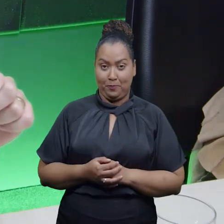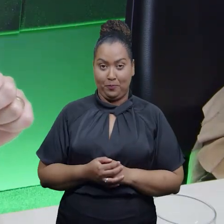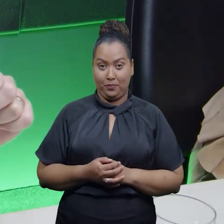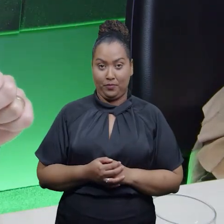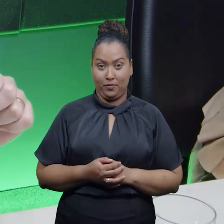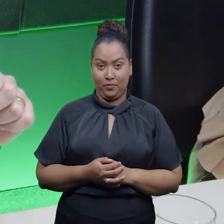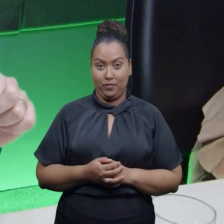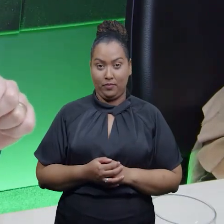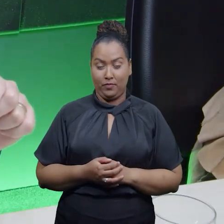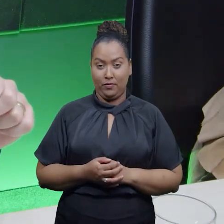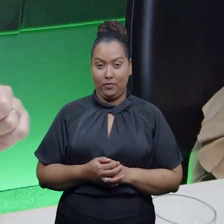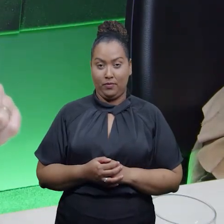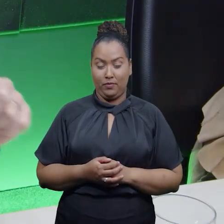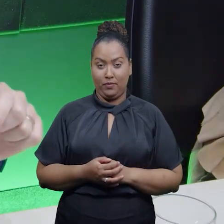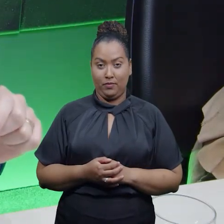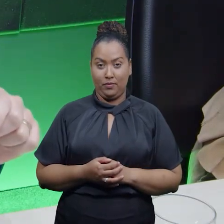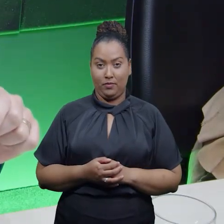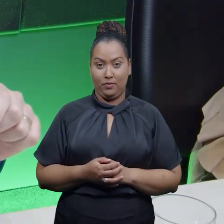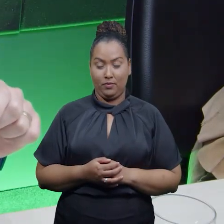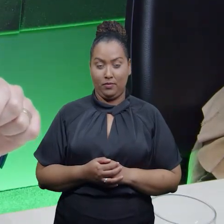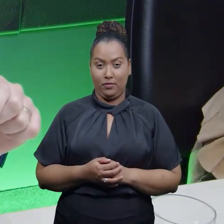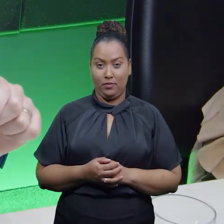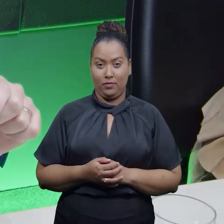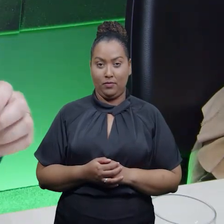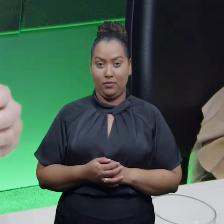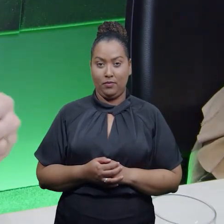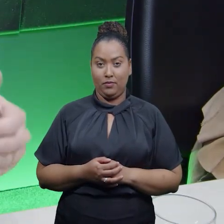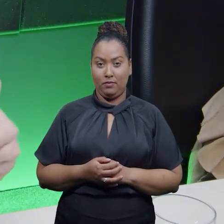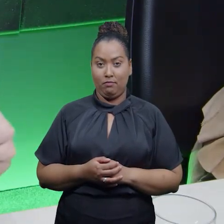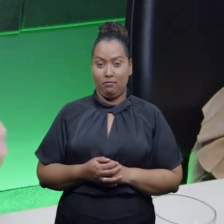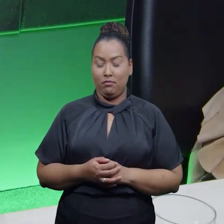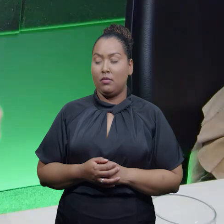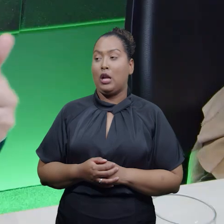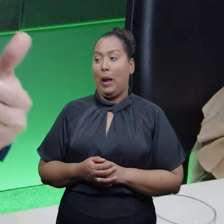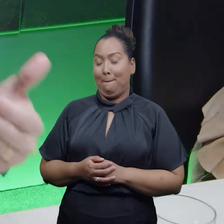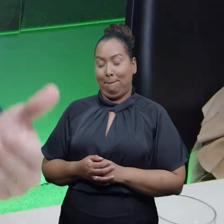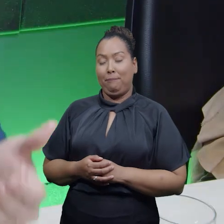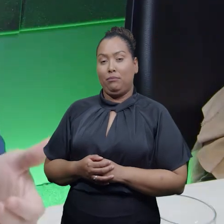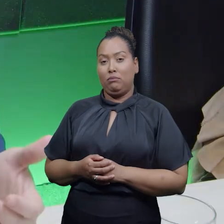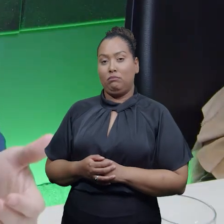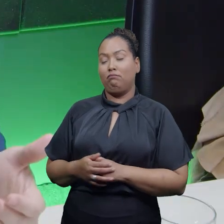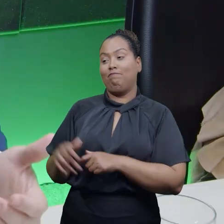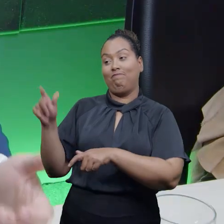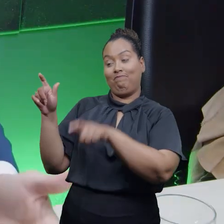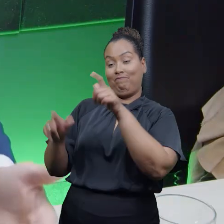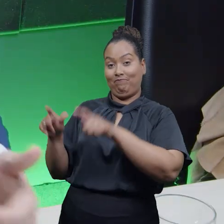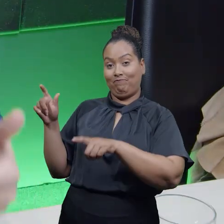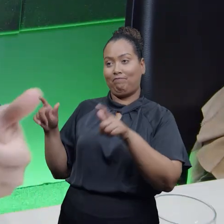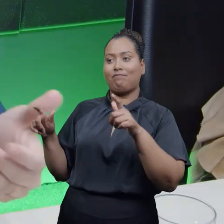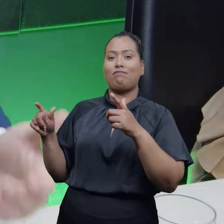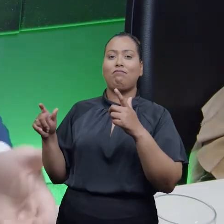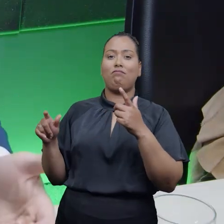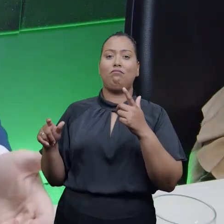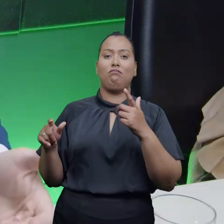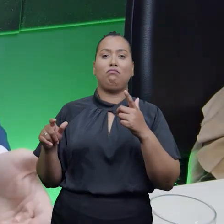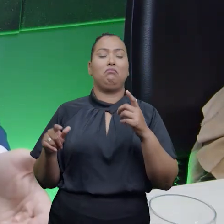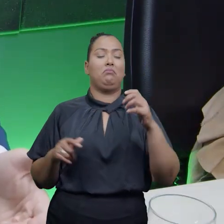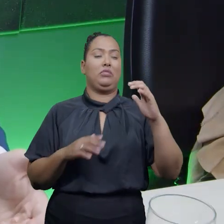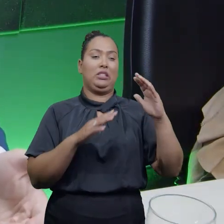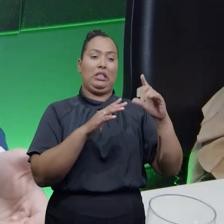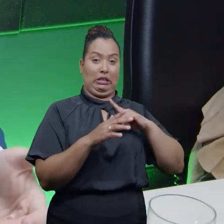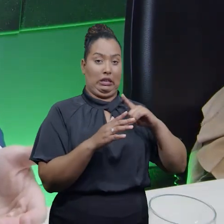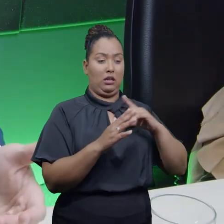que às vezes a demanda, as pessoas que demandam o centro pop